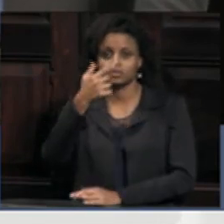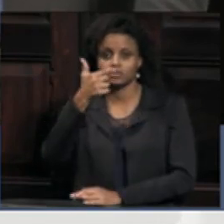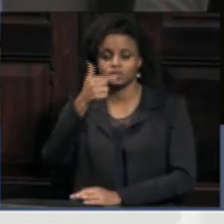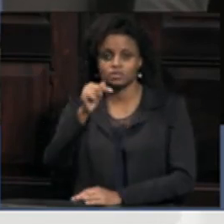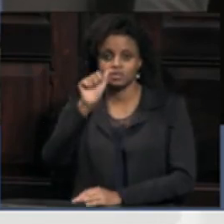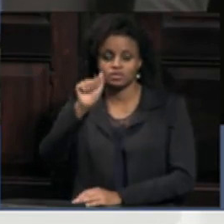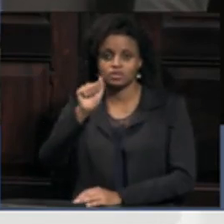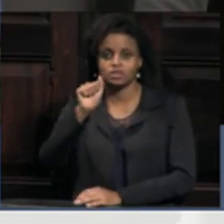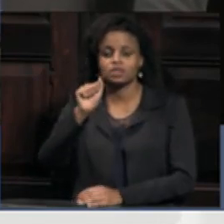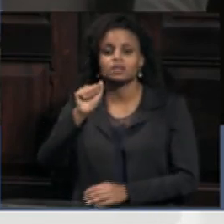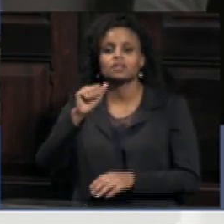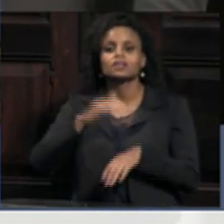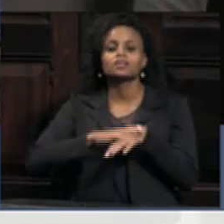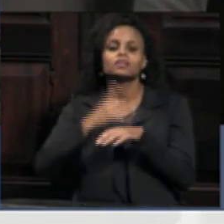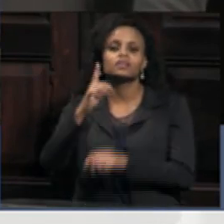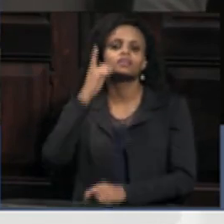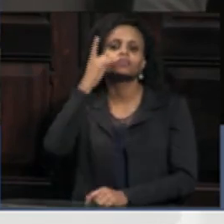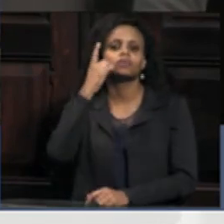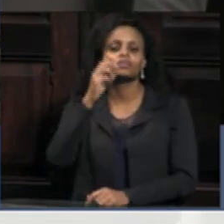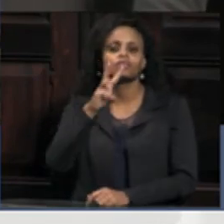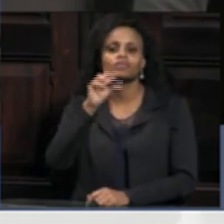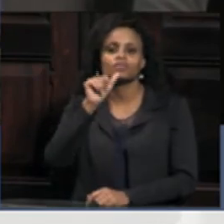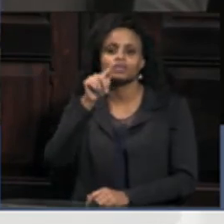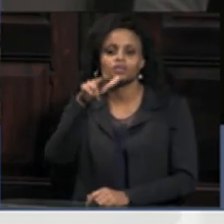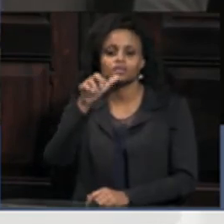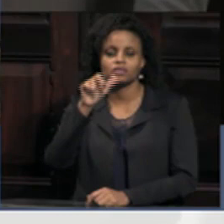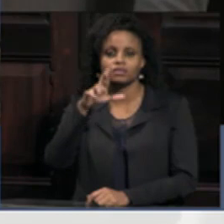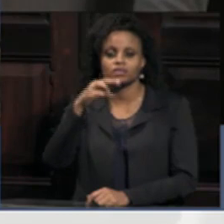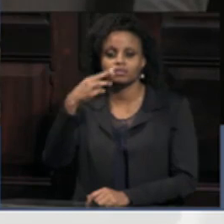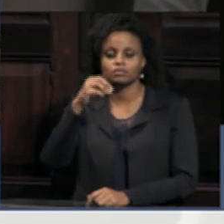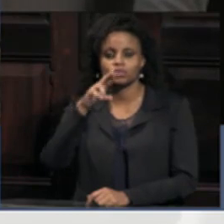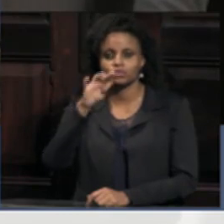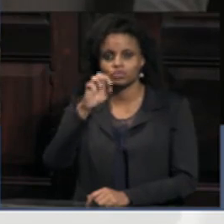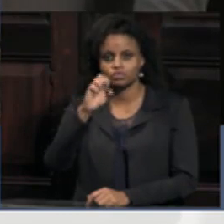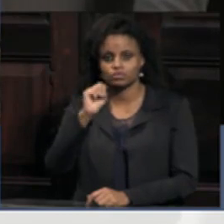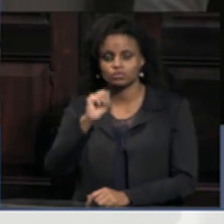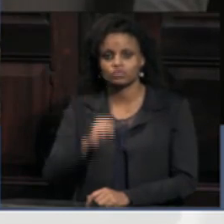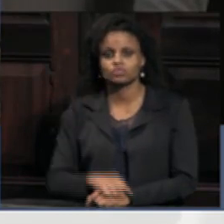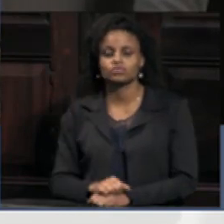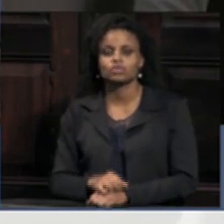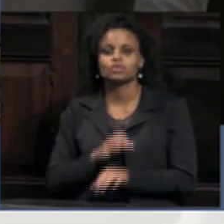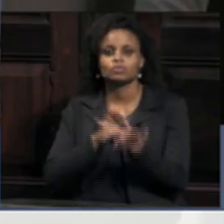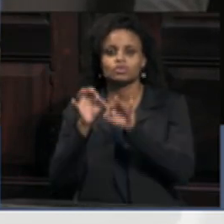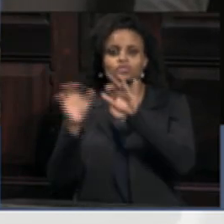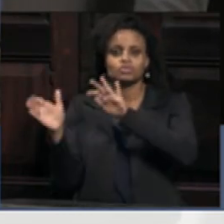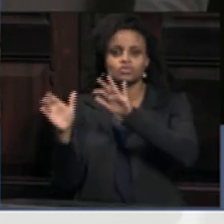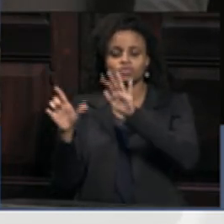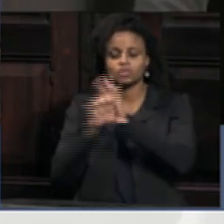1427A/2016, de autoria do deputado Wagner Montes. Veto total oposto. Projeto de lei